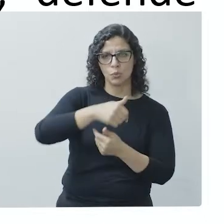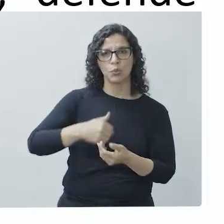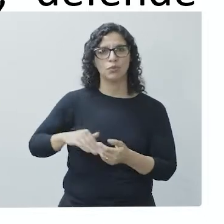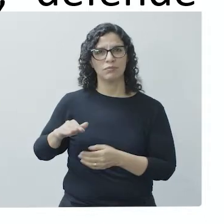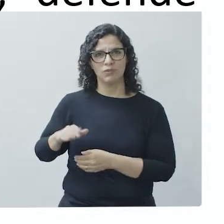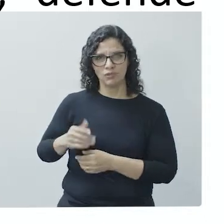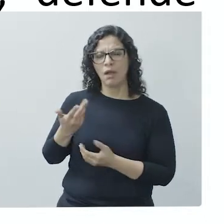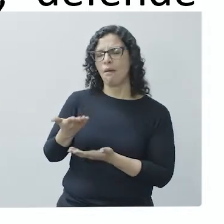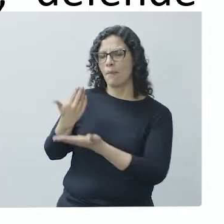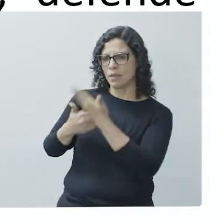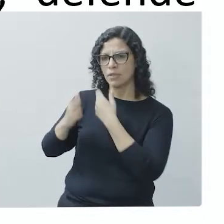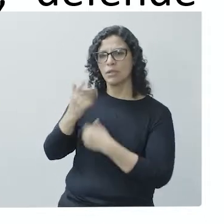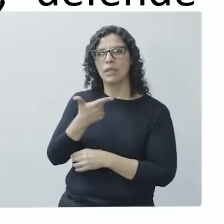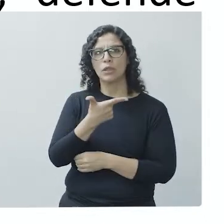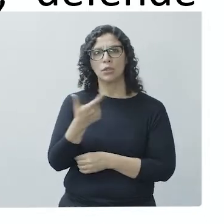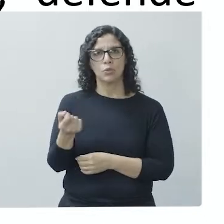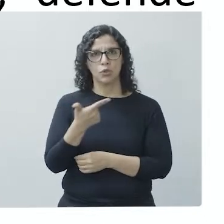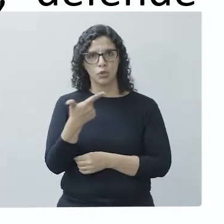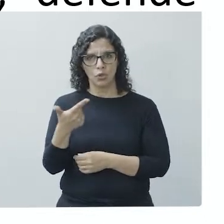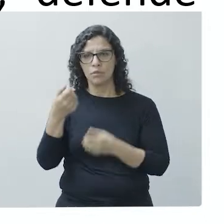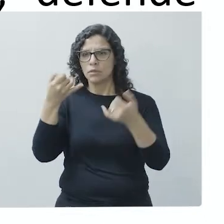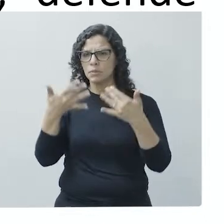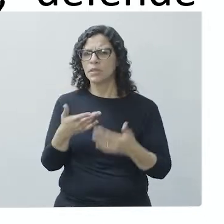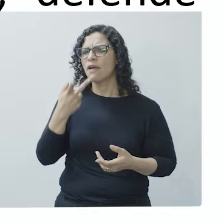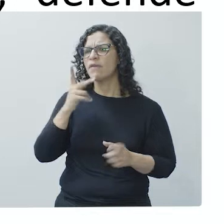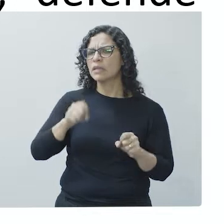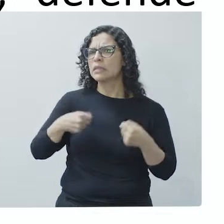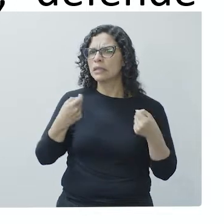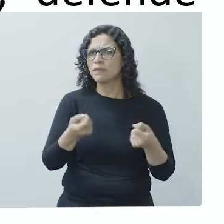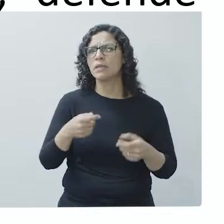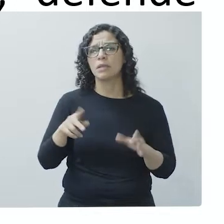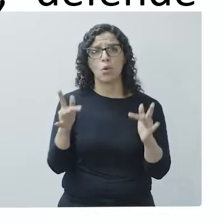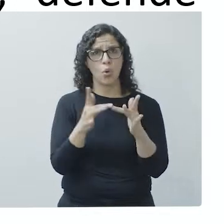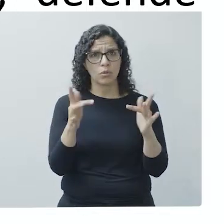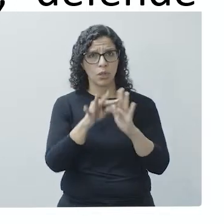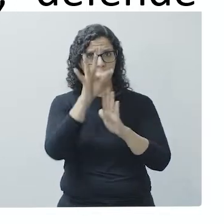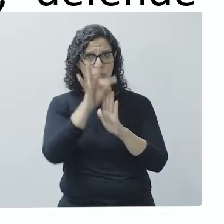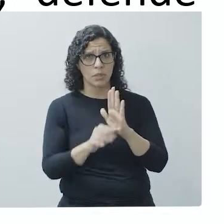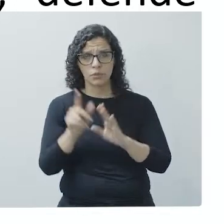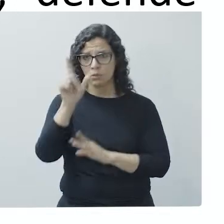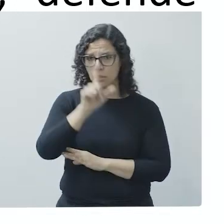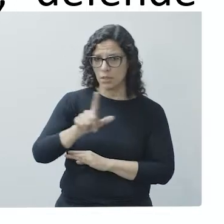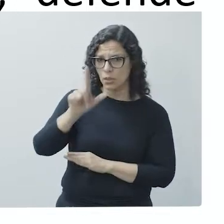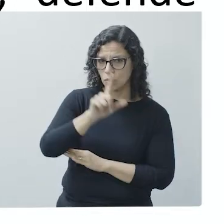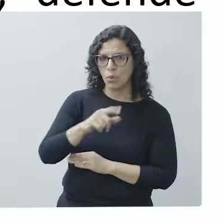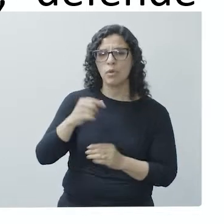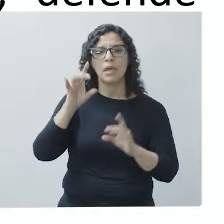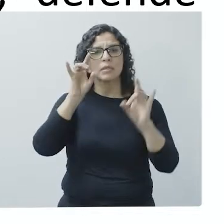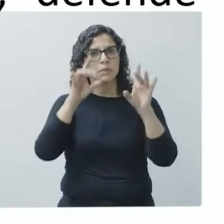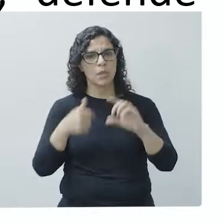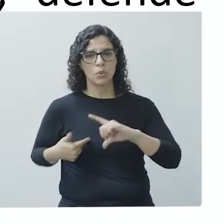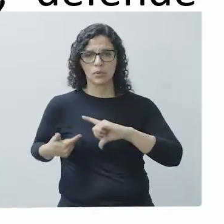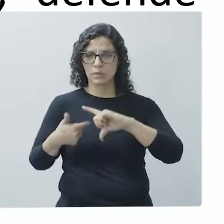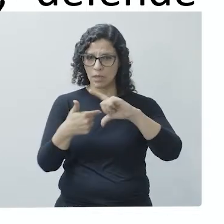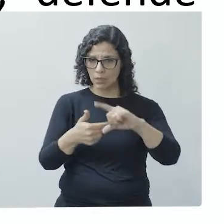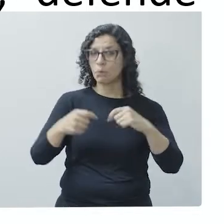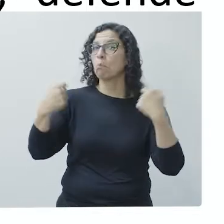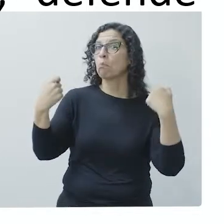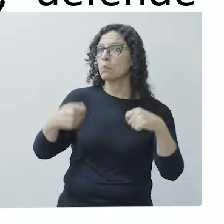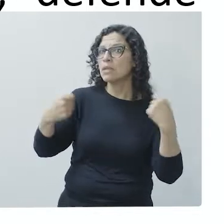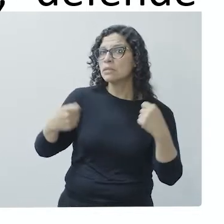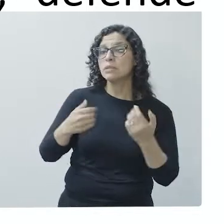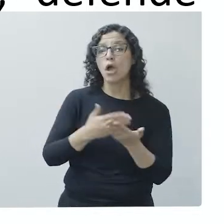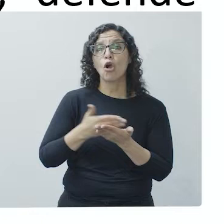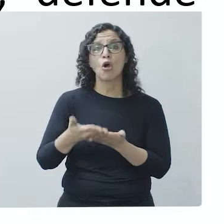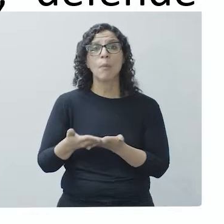um livro lá de 2002, defende que o contato com o texto literário, em especial os